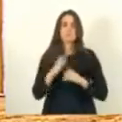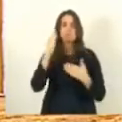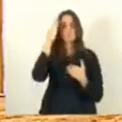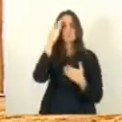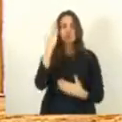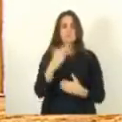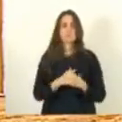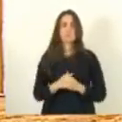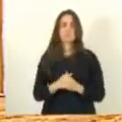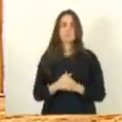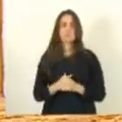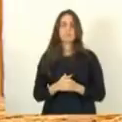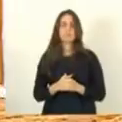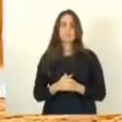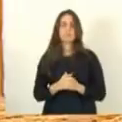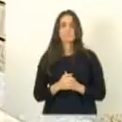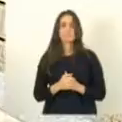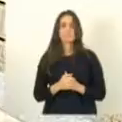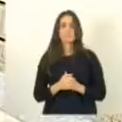obrigado, deputado Marcelo.